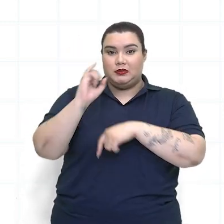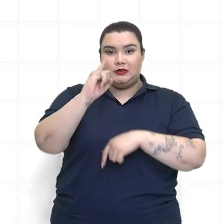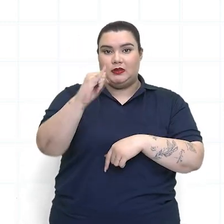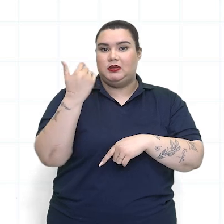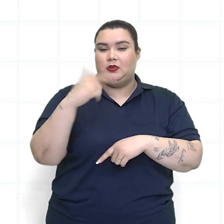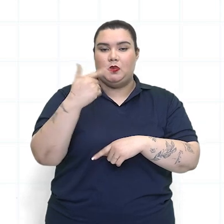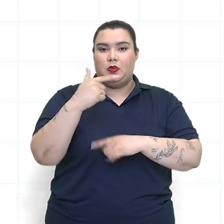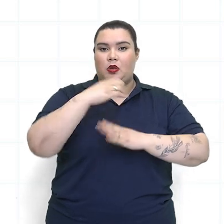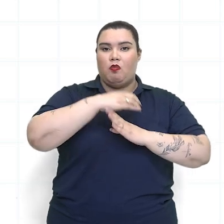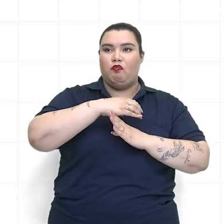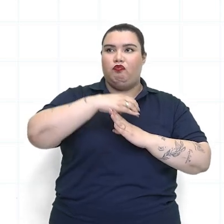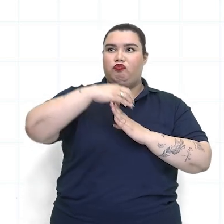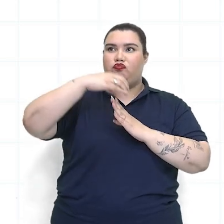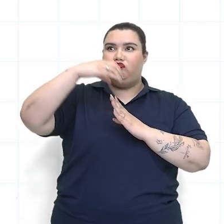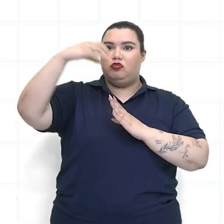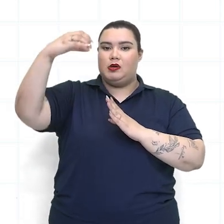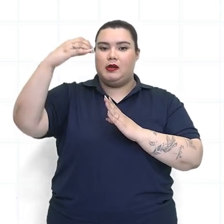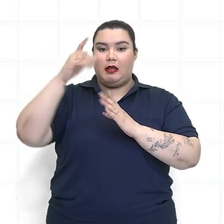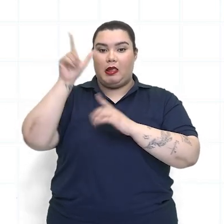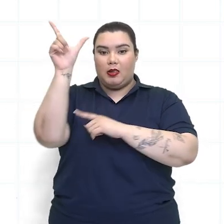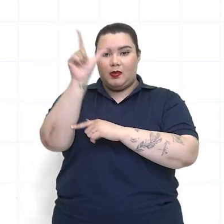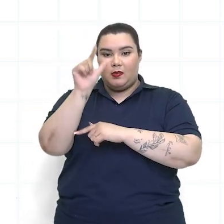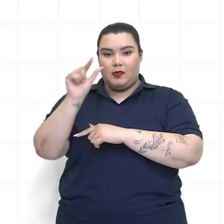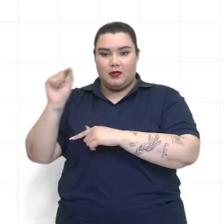à Lua, os meninos